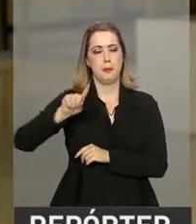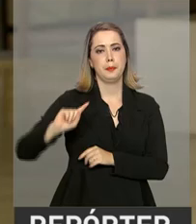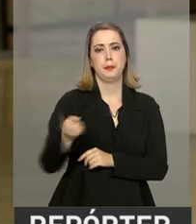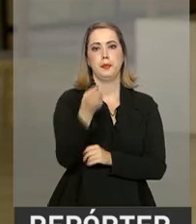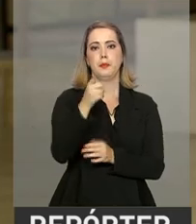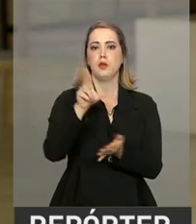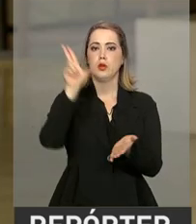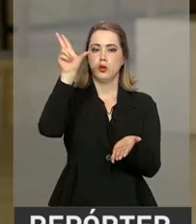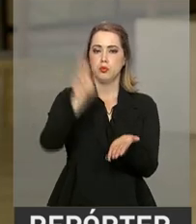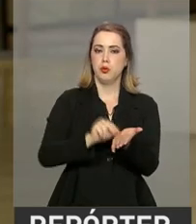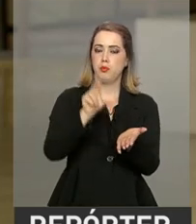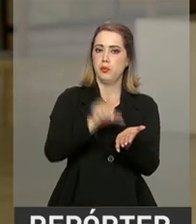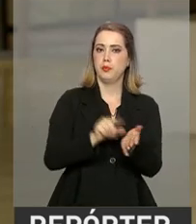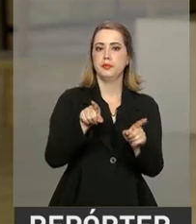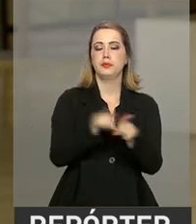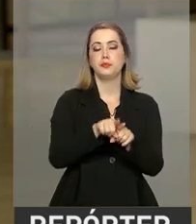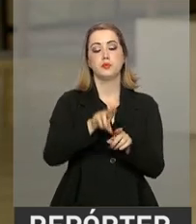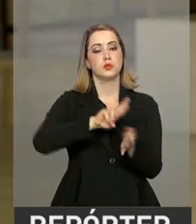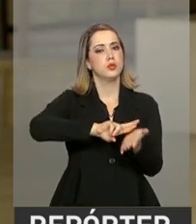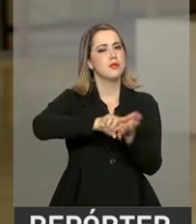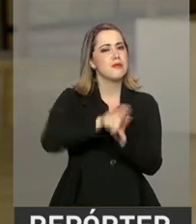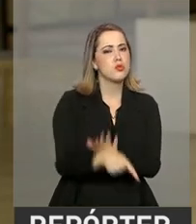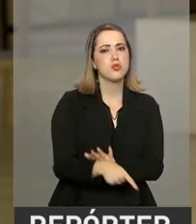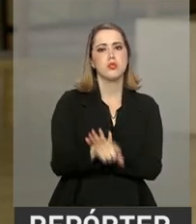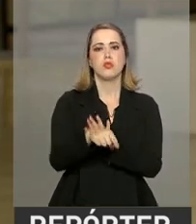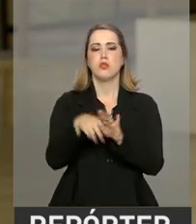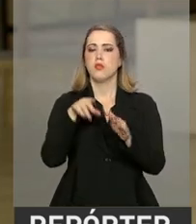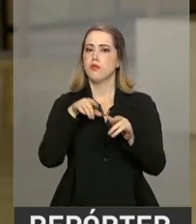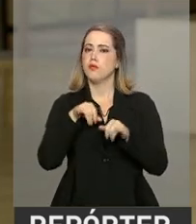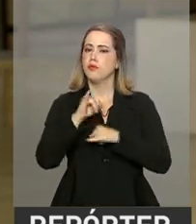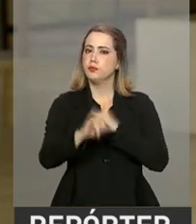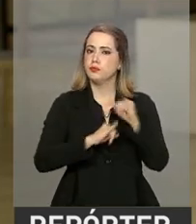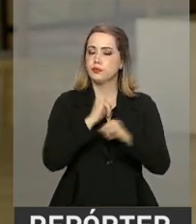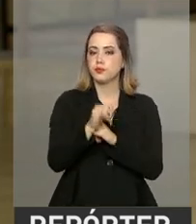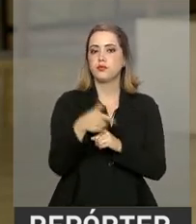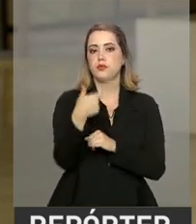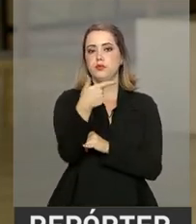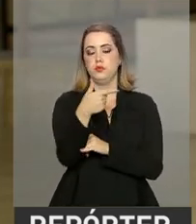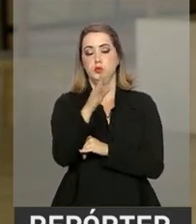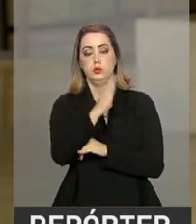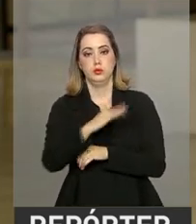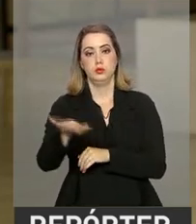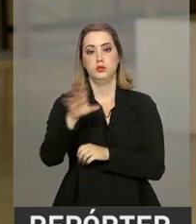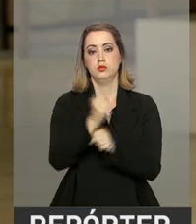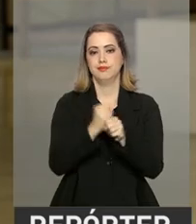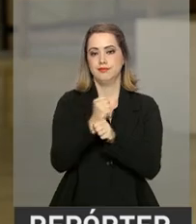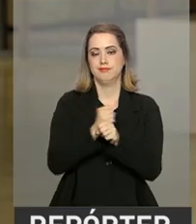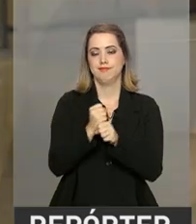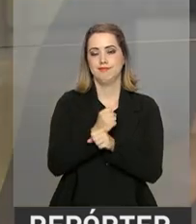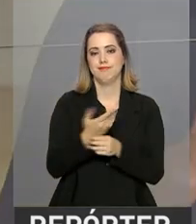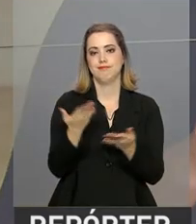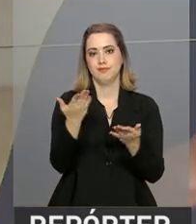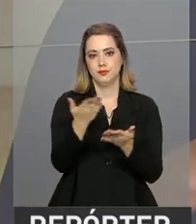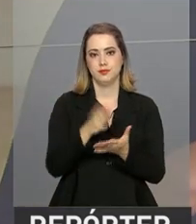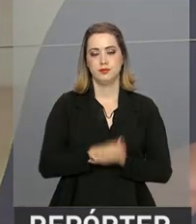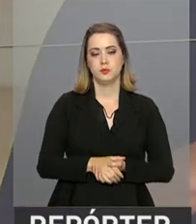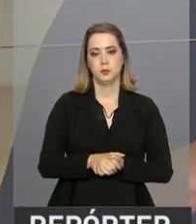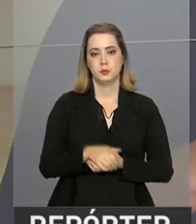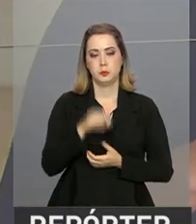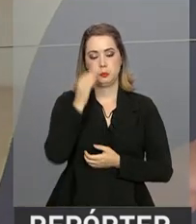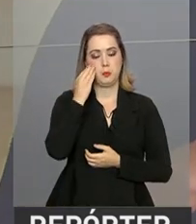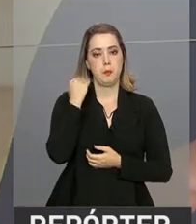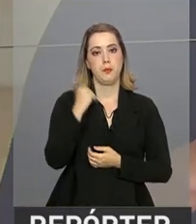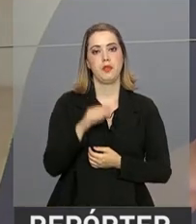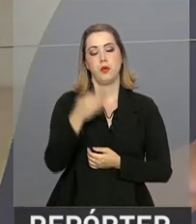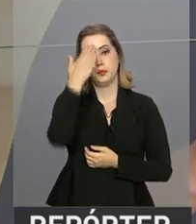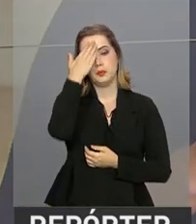feitos mais de 523 milhões de consultas nesses 2 anos e meio de existência Voltamos com você José Luiz